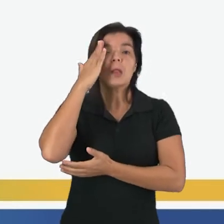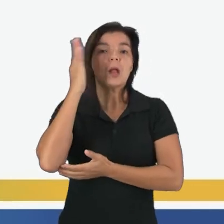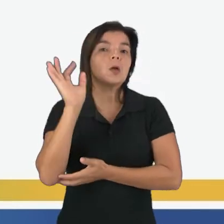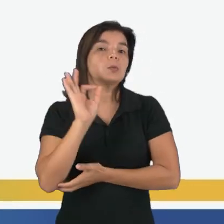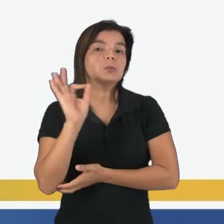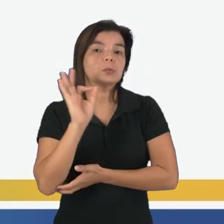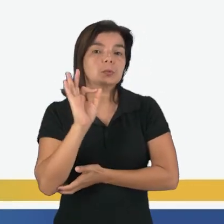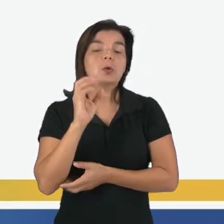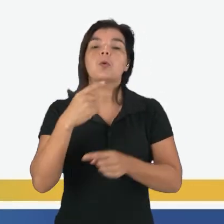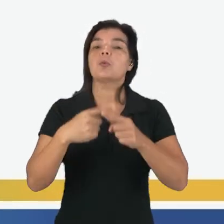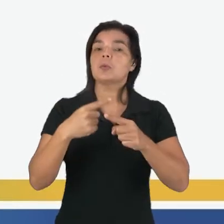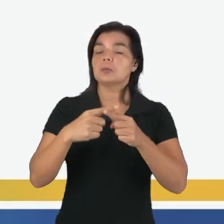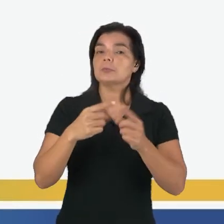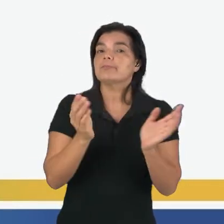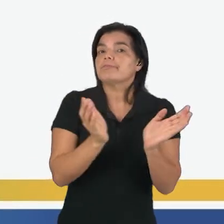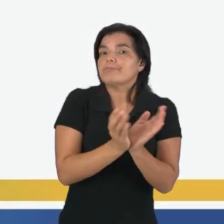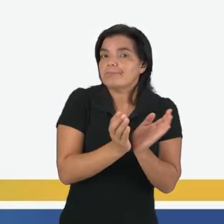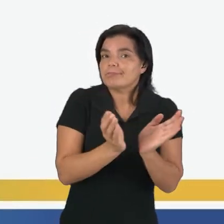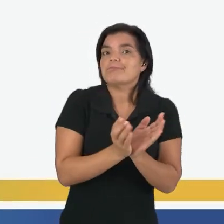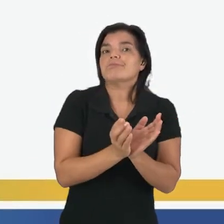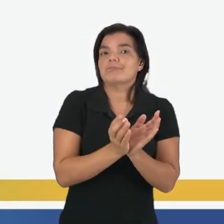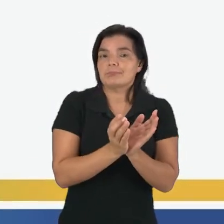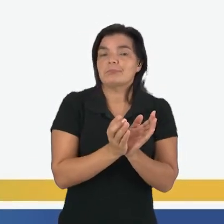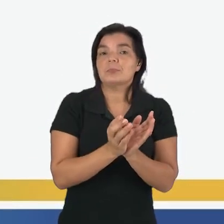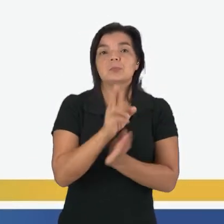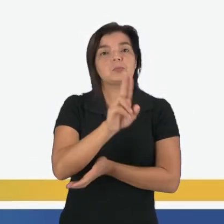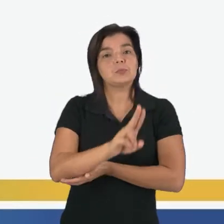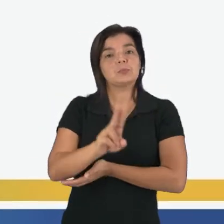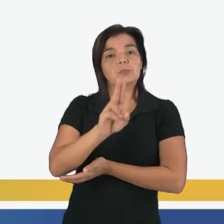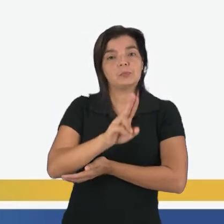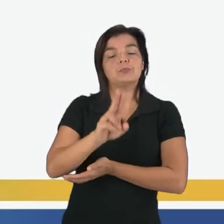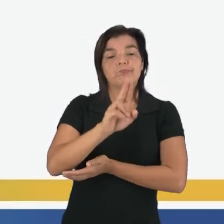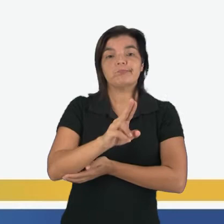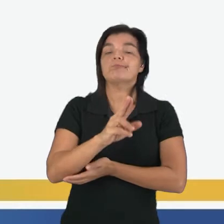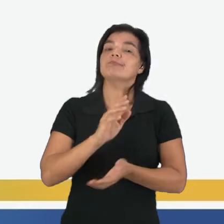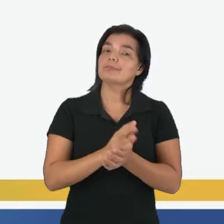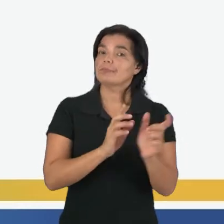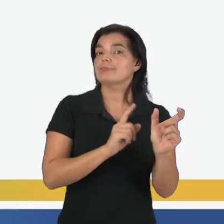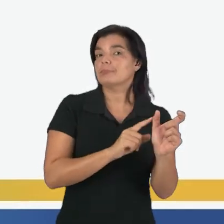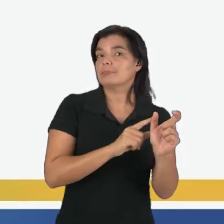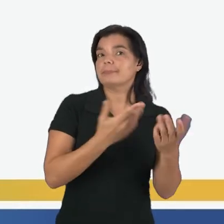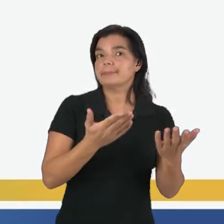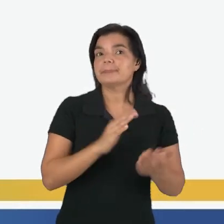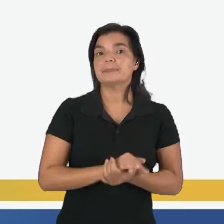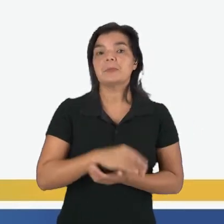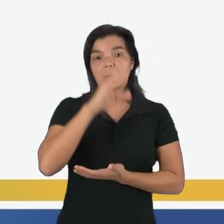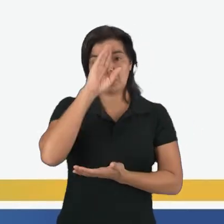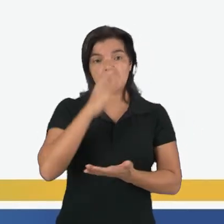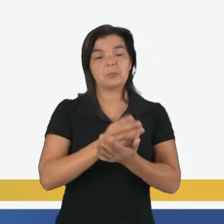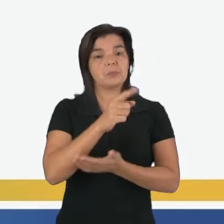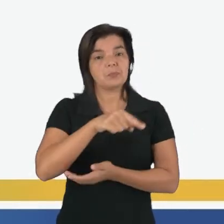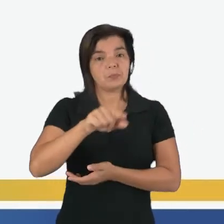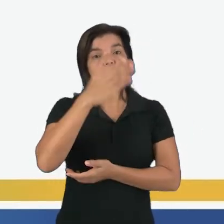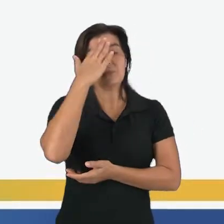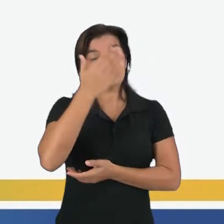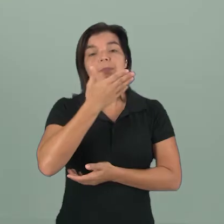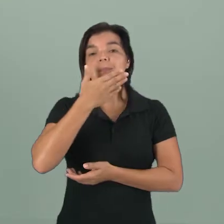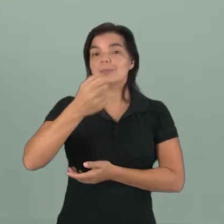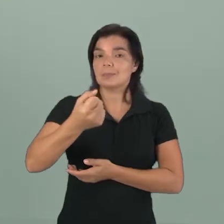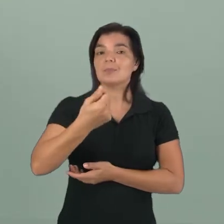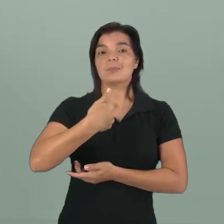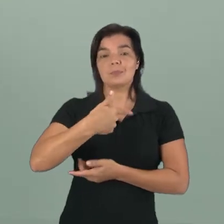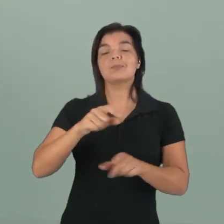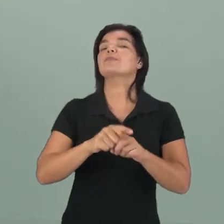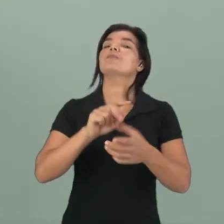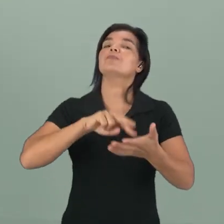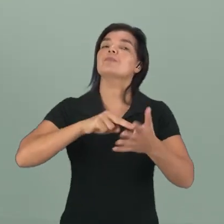não fazerem parte de um determinado grupo que usa esse estrangeirismo, né? Então, eu acredito que vocês aí saibam melhor do que eu